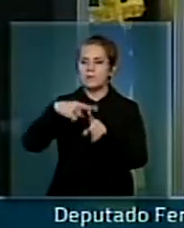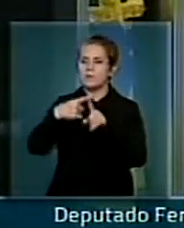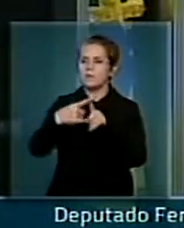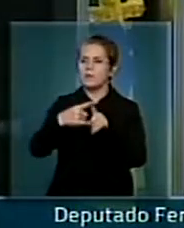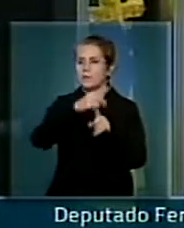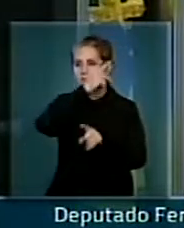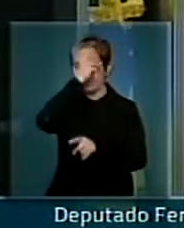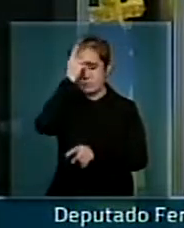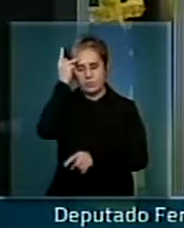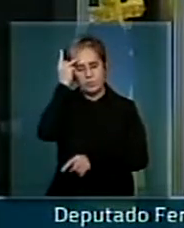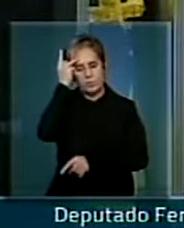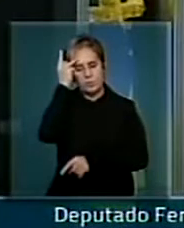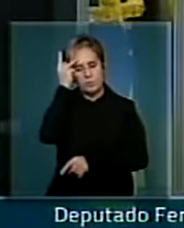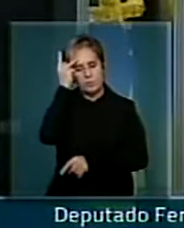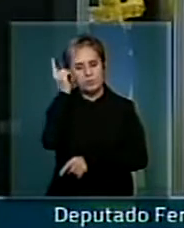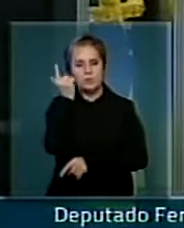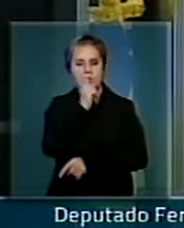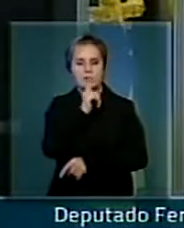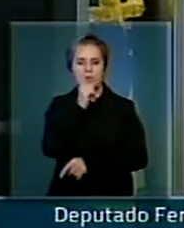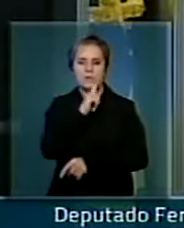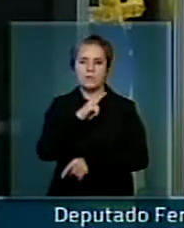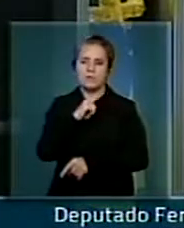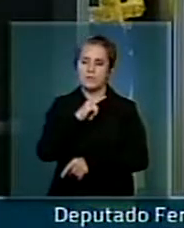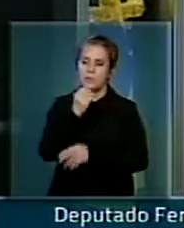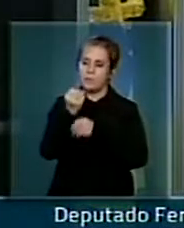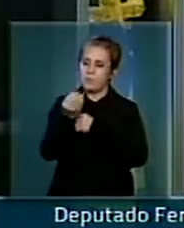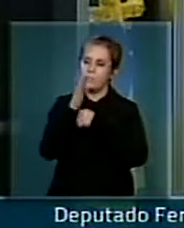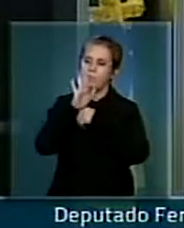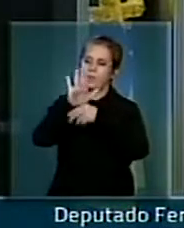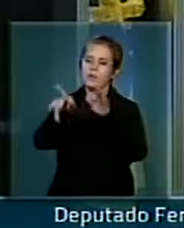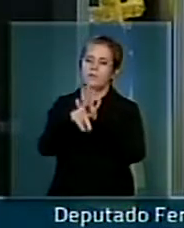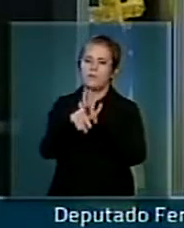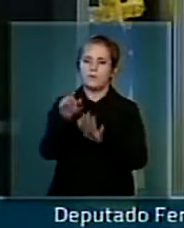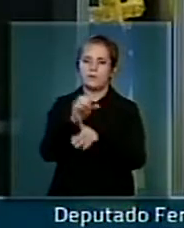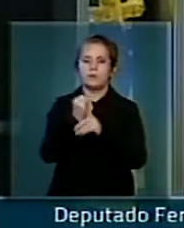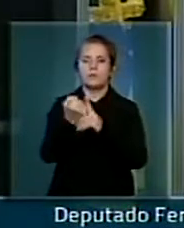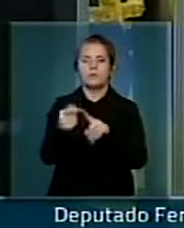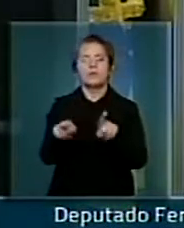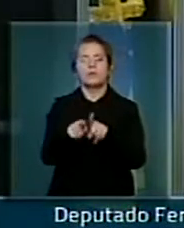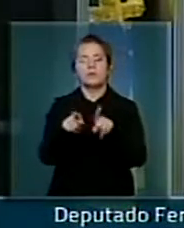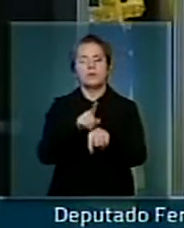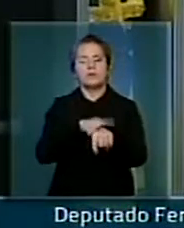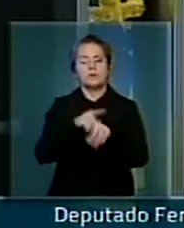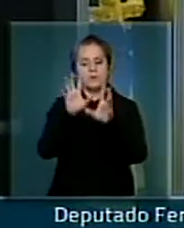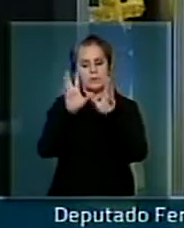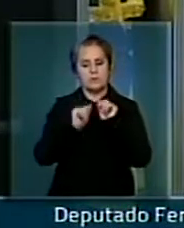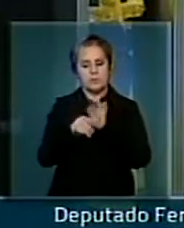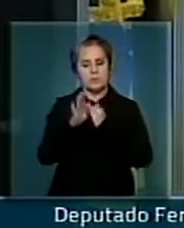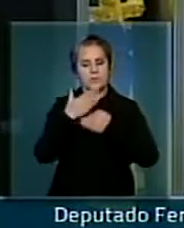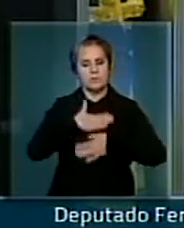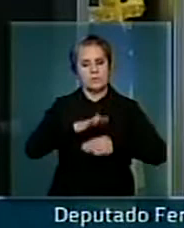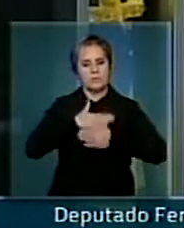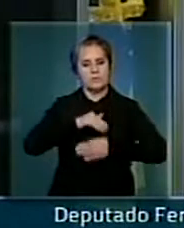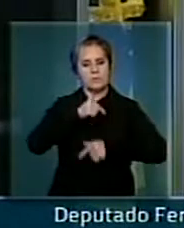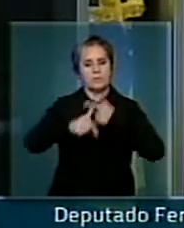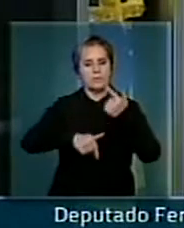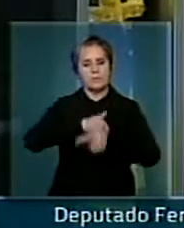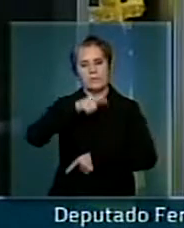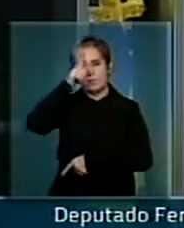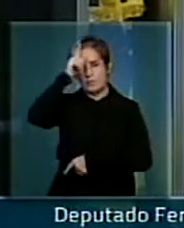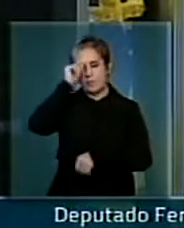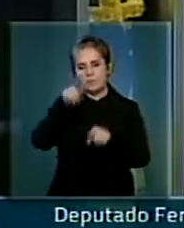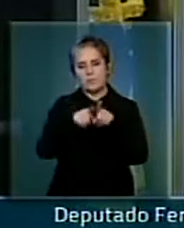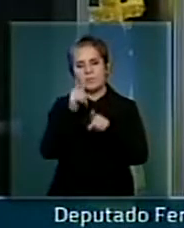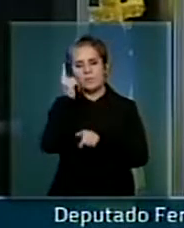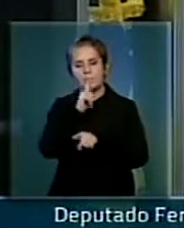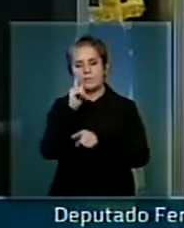pessoas possam contar com os benefícios sociais, ao mesmo tempo que adquirem tranquilidade para trabalhar e constituir